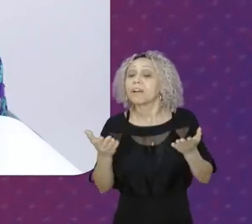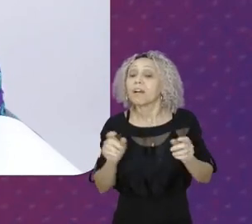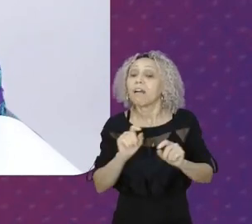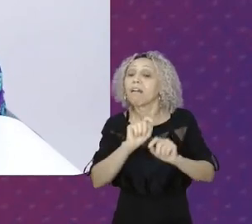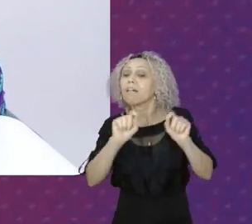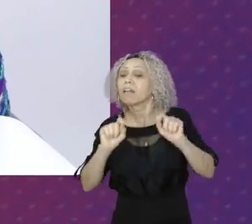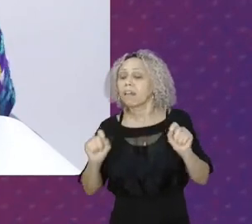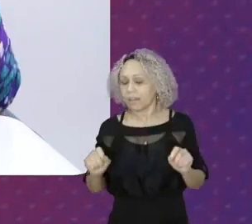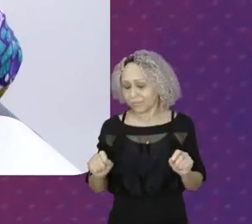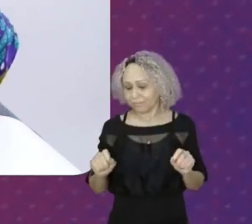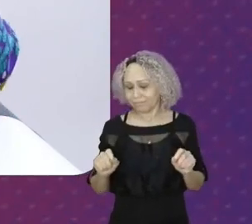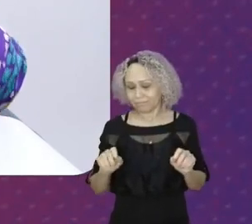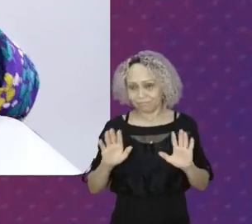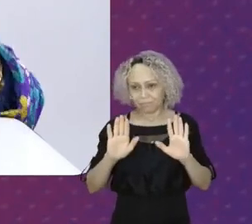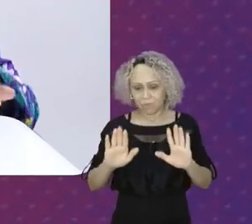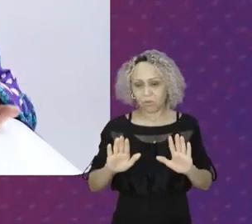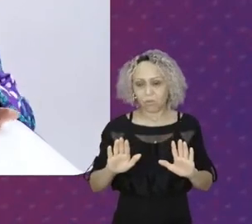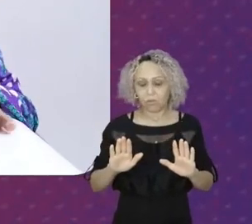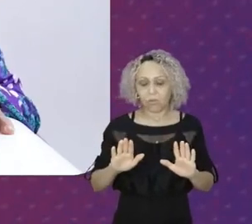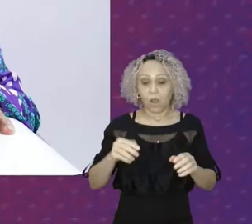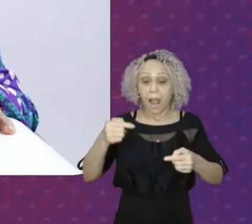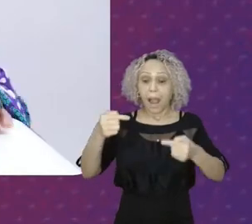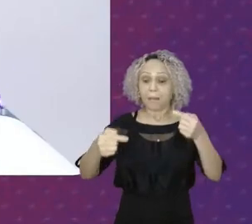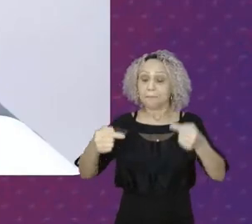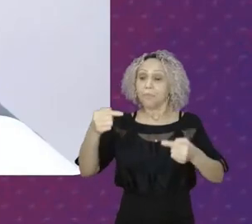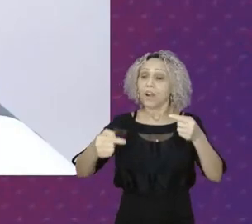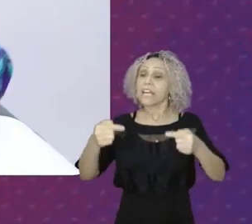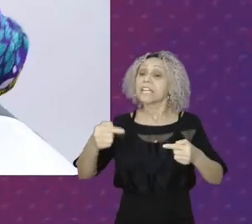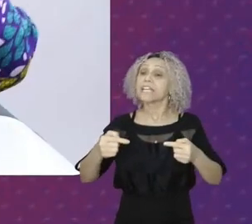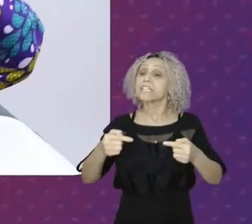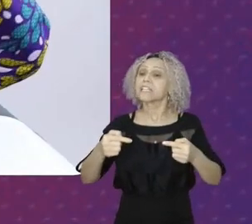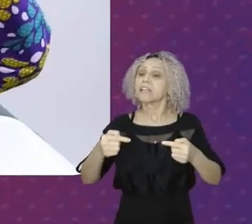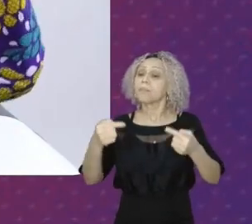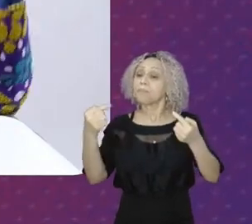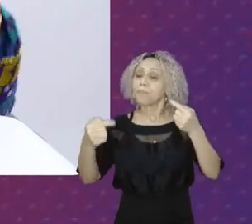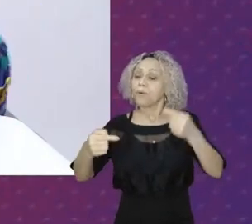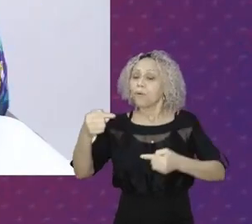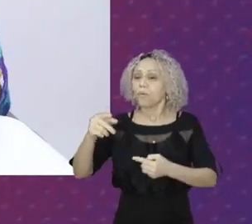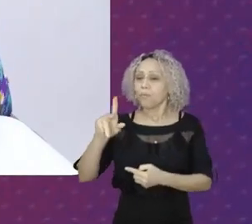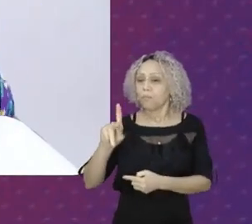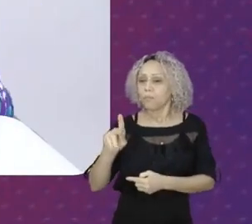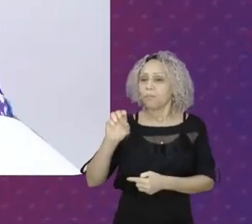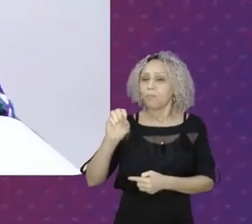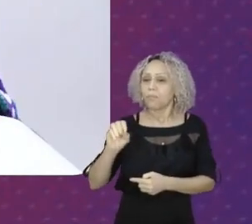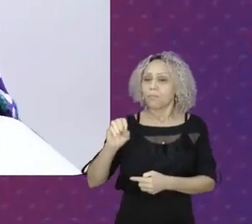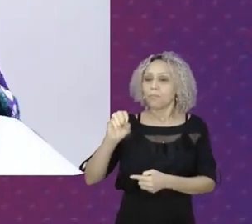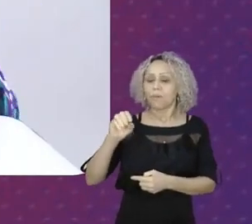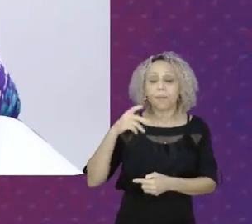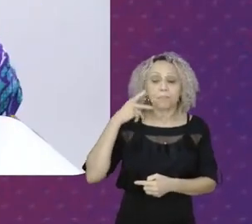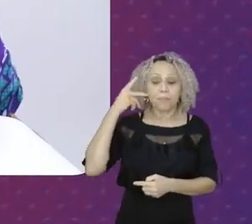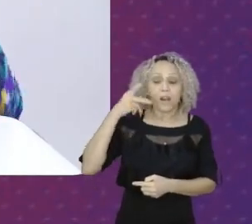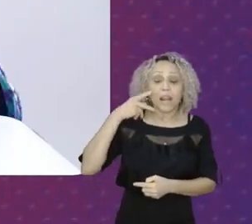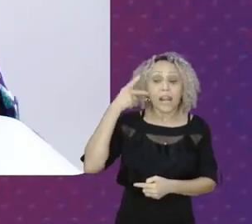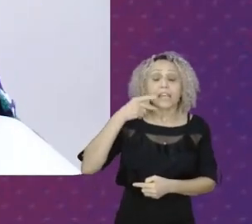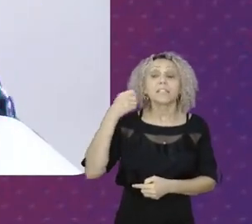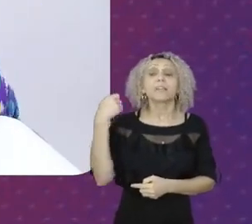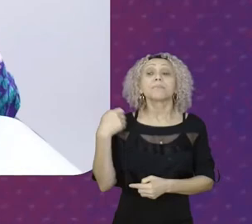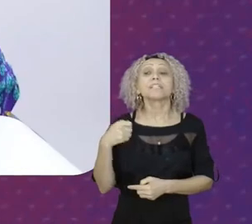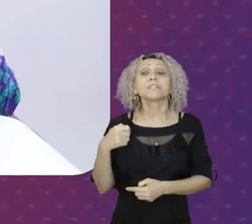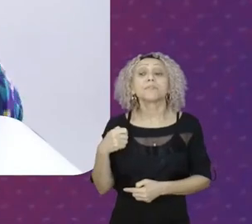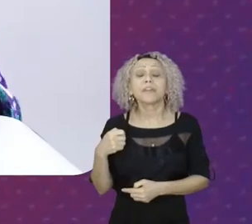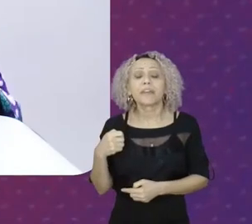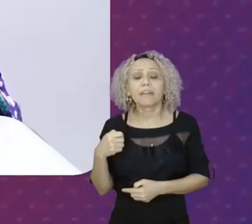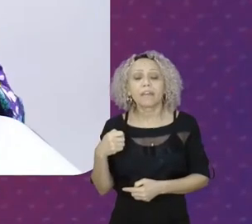chegue dizendo que nós vamos fazer junto com você, ou seja, puxe o protagonismo, as